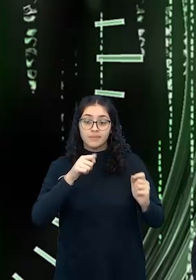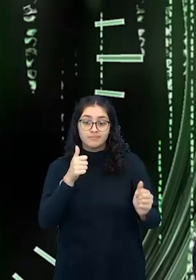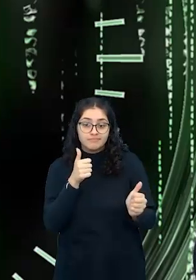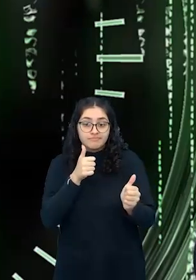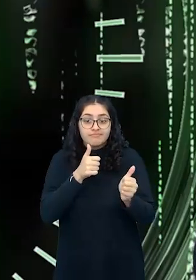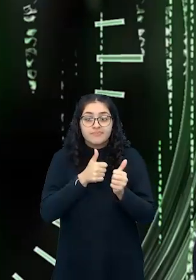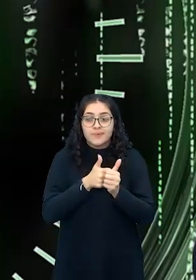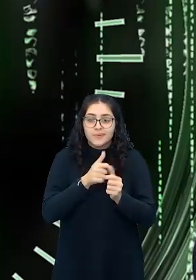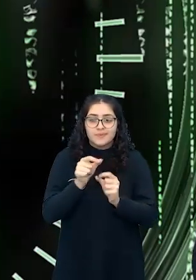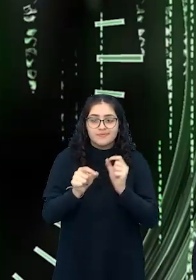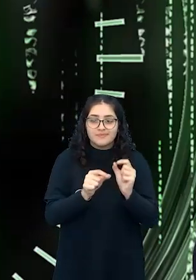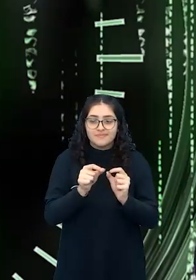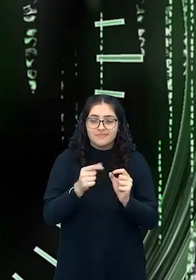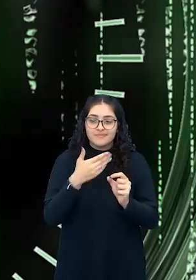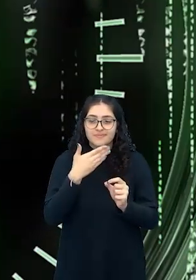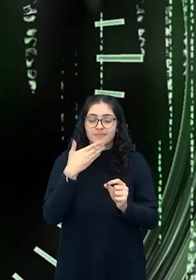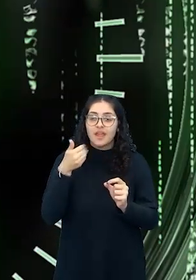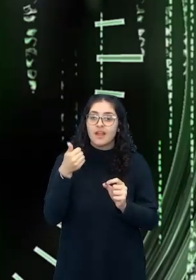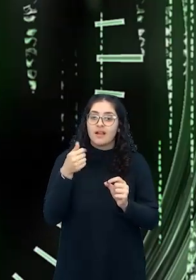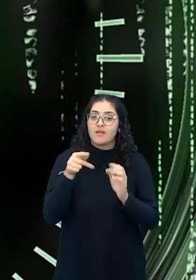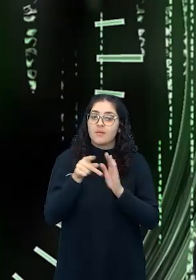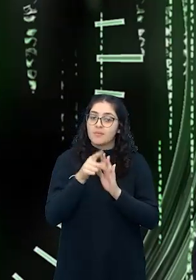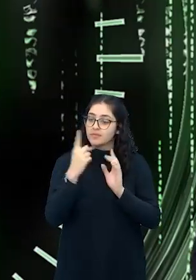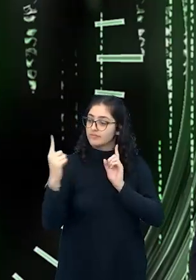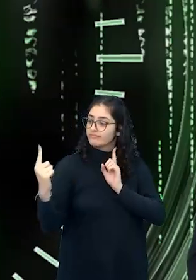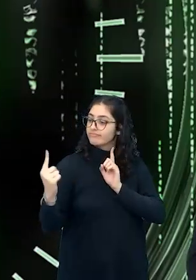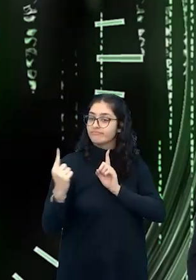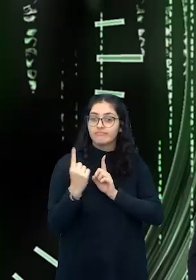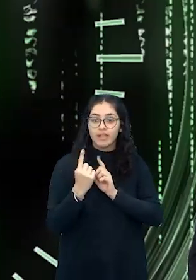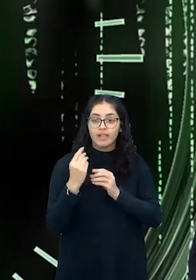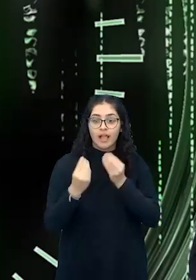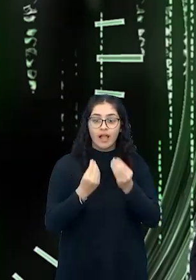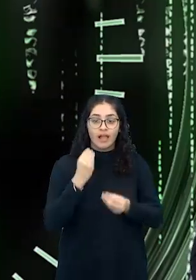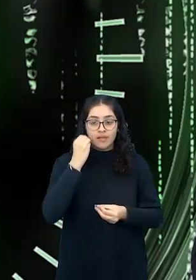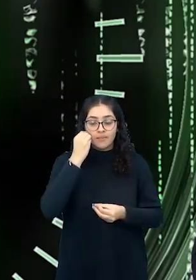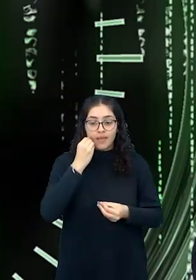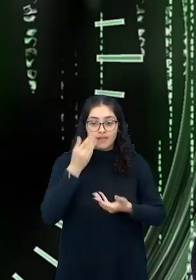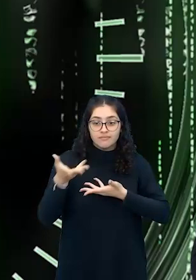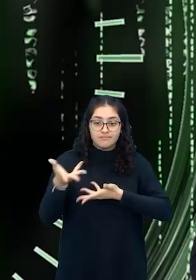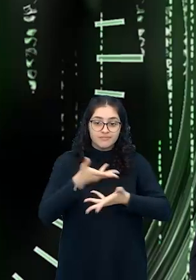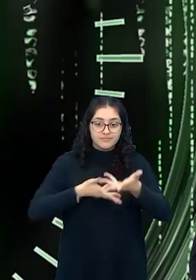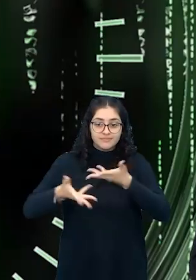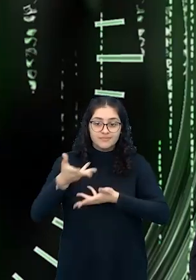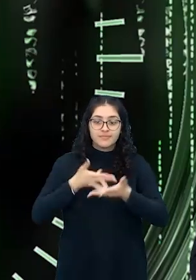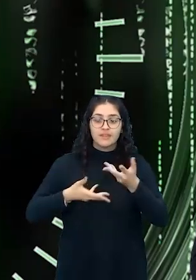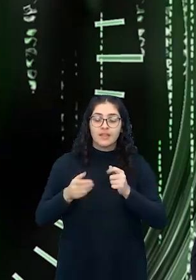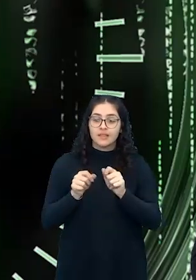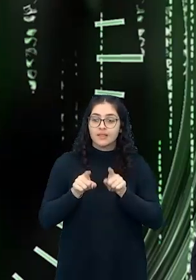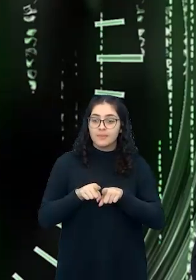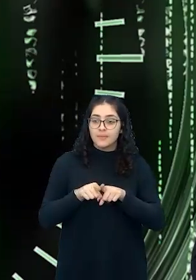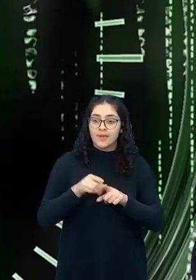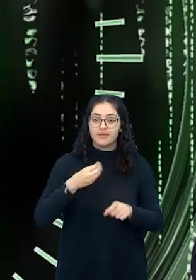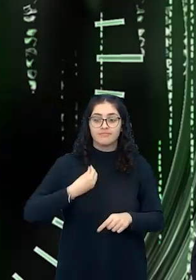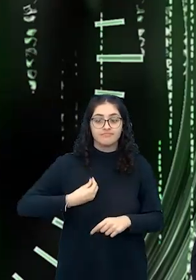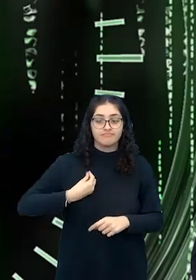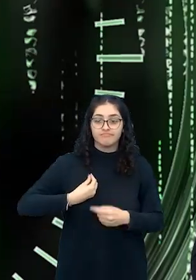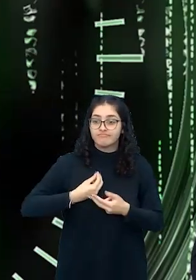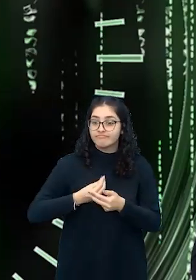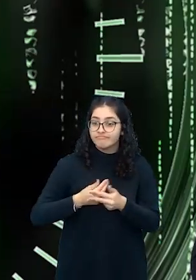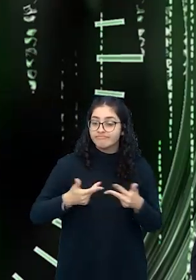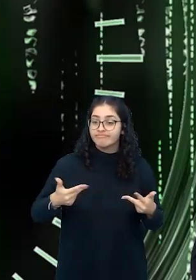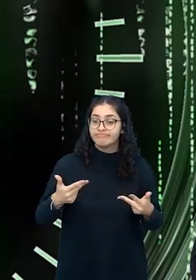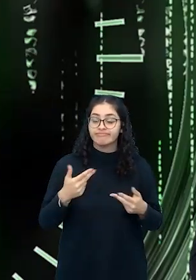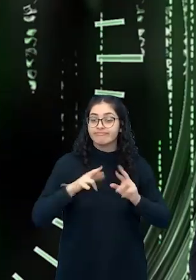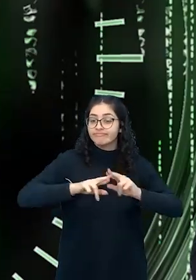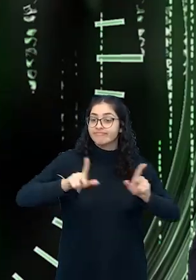fazem com que a gente fique mais próximo do outro, que a gente possa trocar experiências, que a gente possa vivenciar